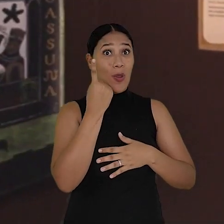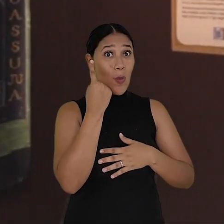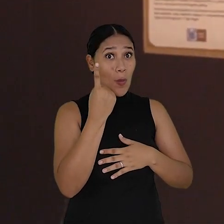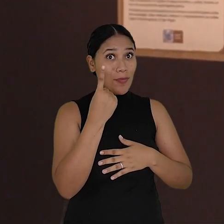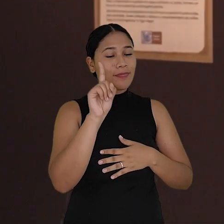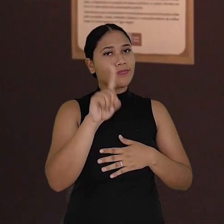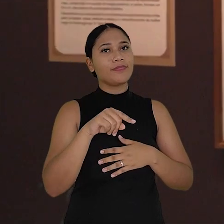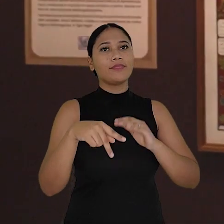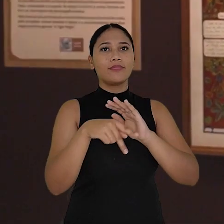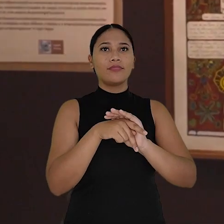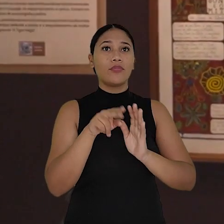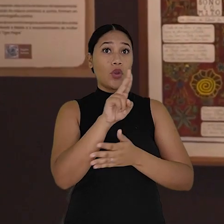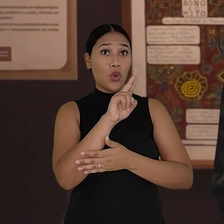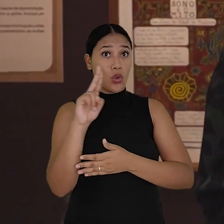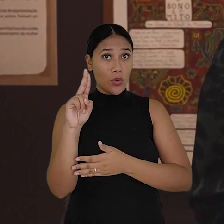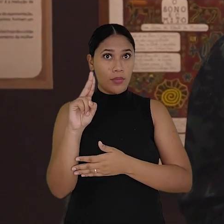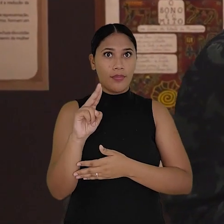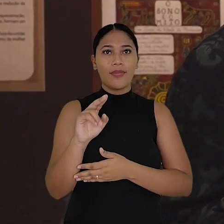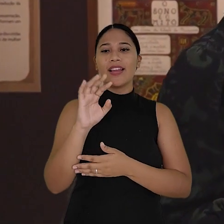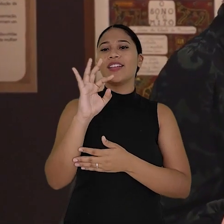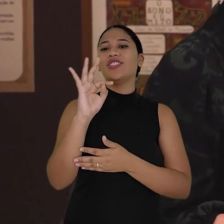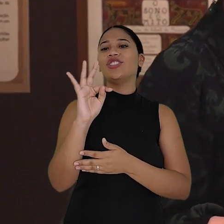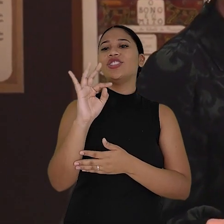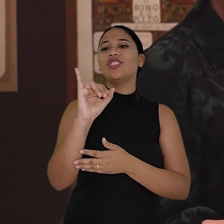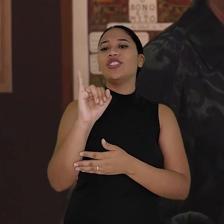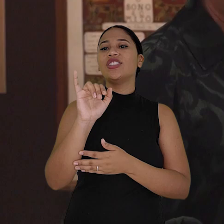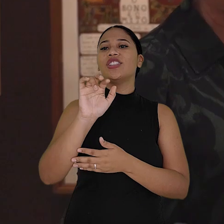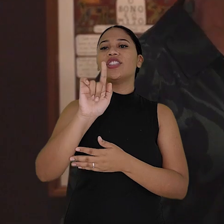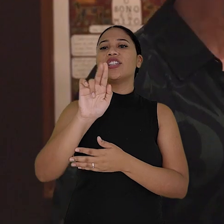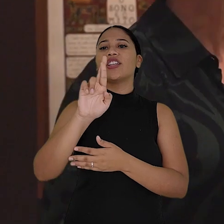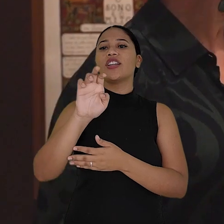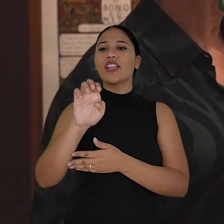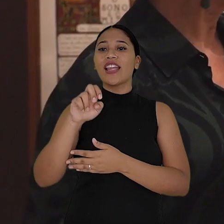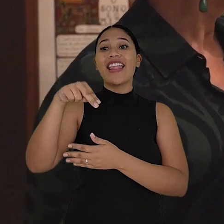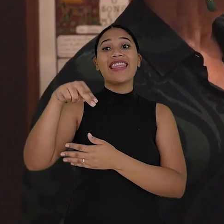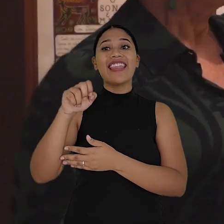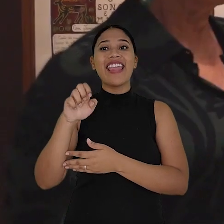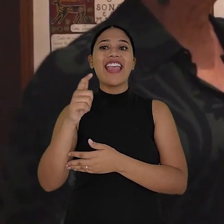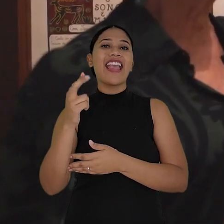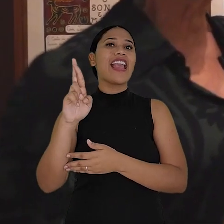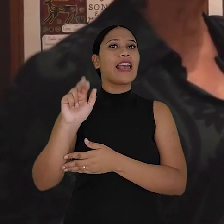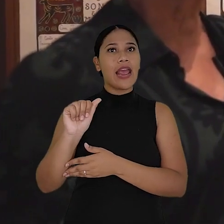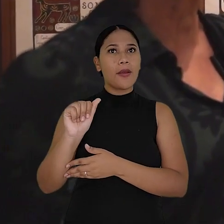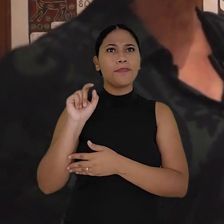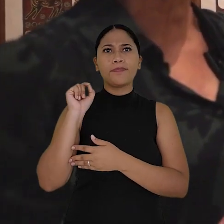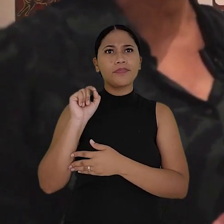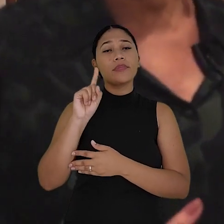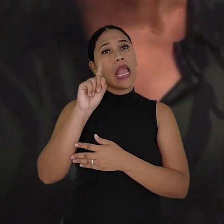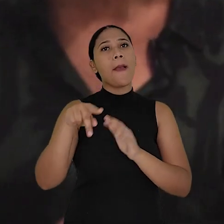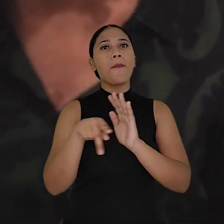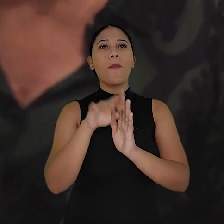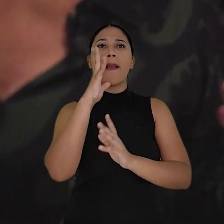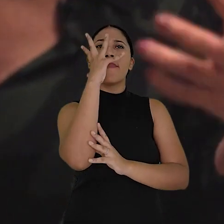que é deslumbrante, que essa se chama a Tigre Negra, e essa Tigre Negra é